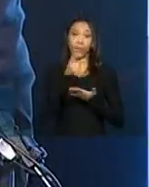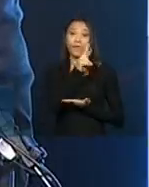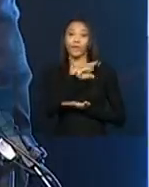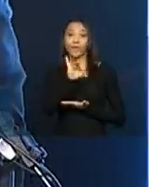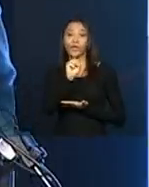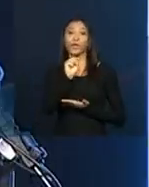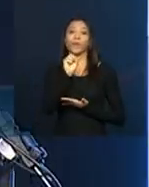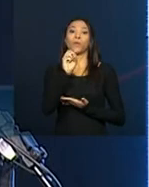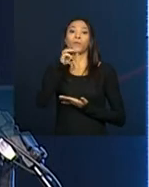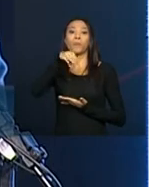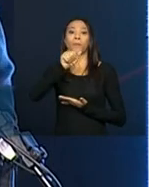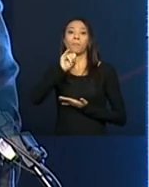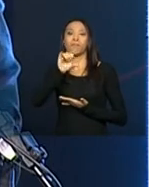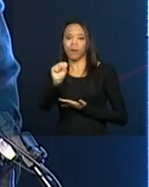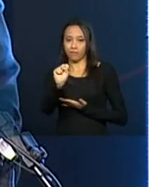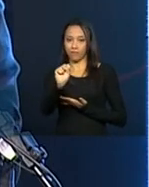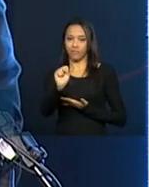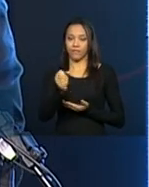Mais.